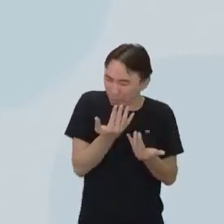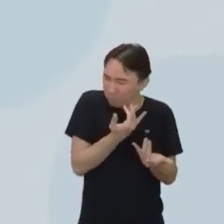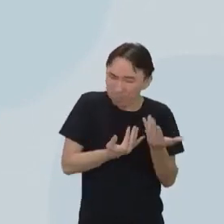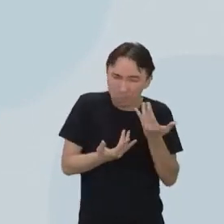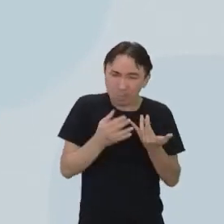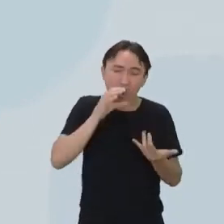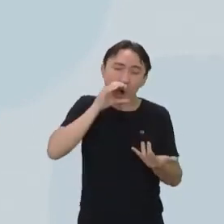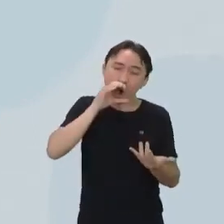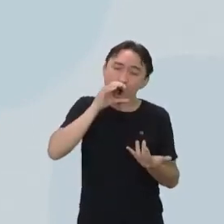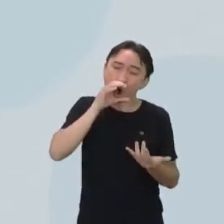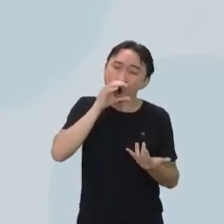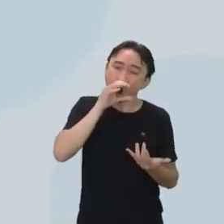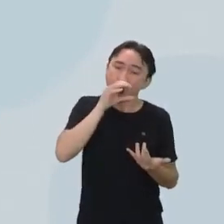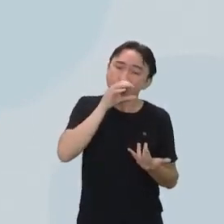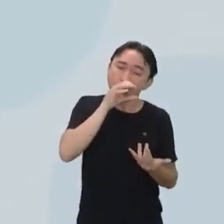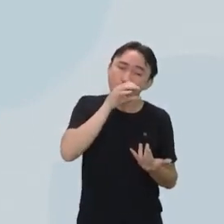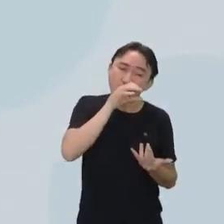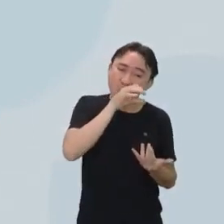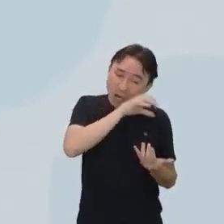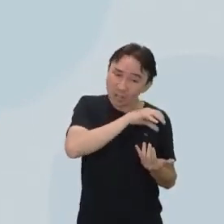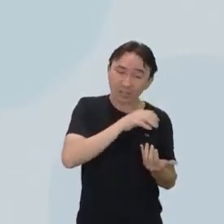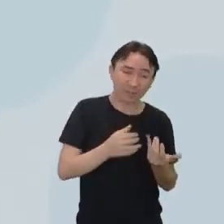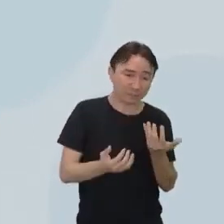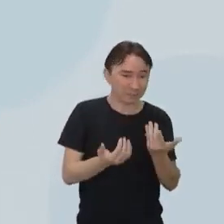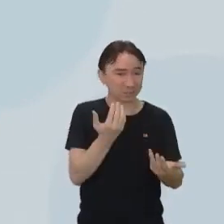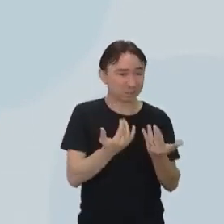a entrada, né? Como o desenho mostra